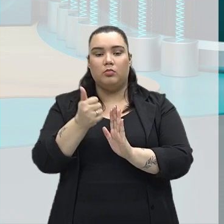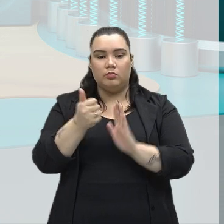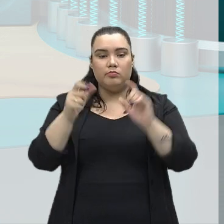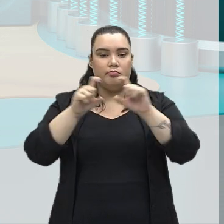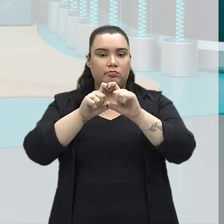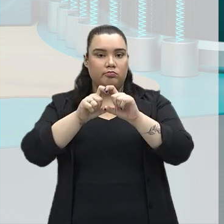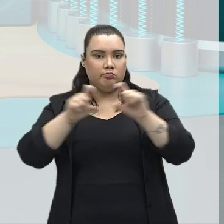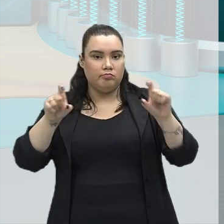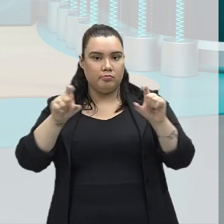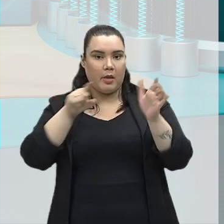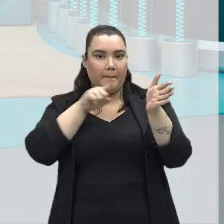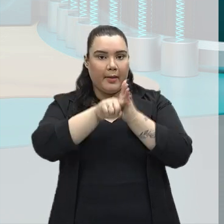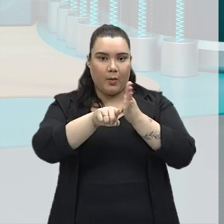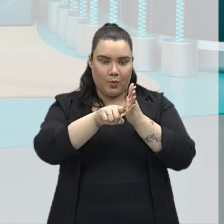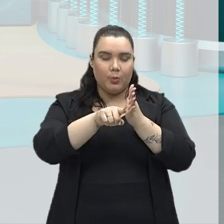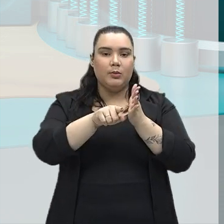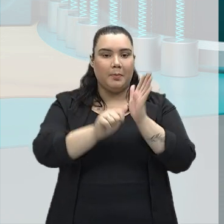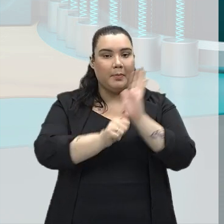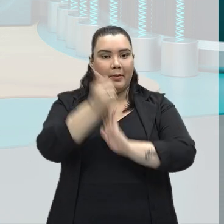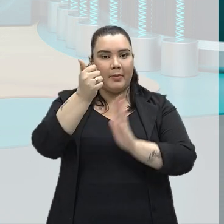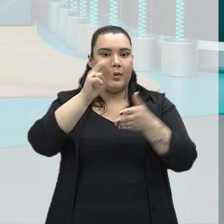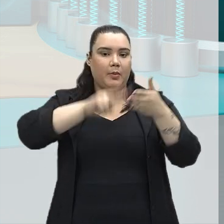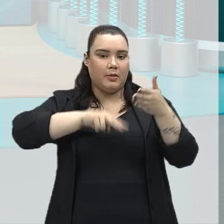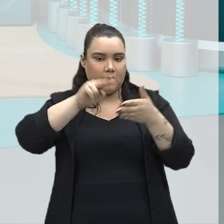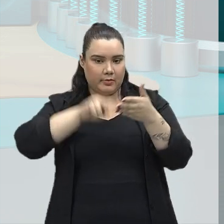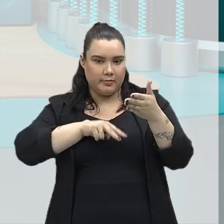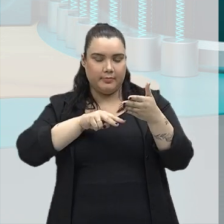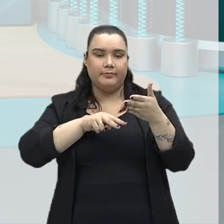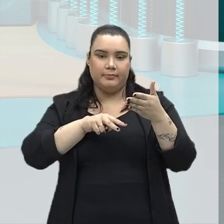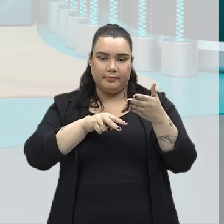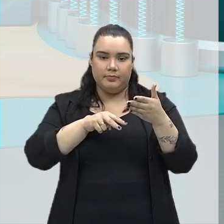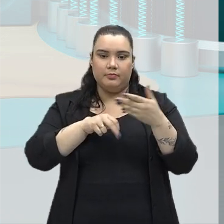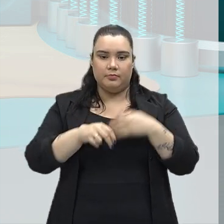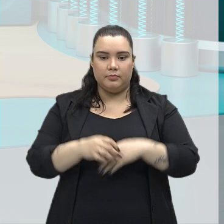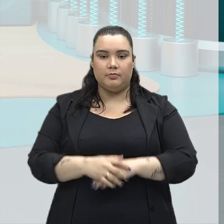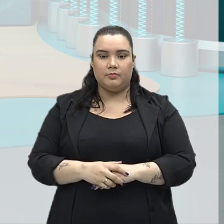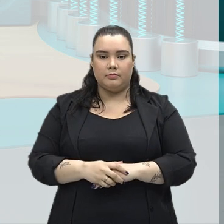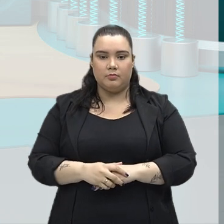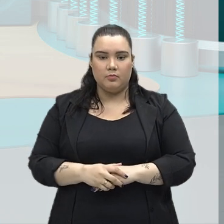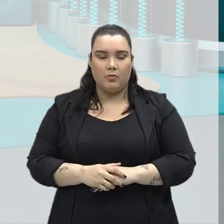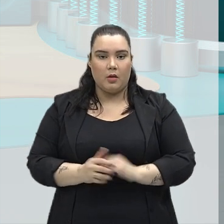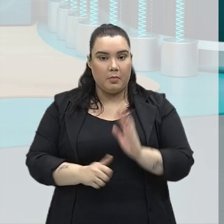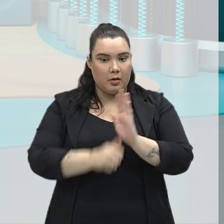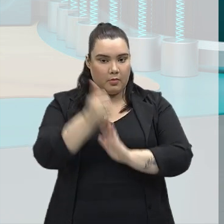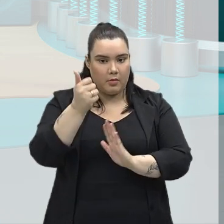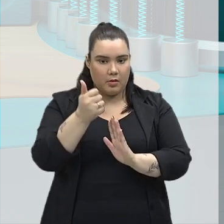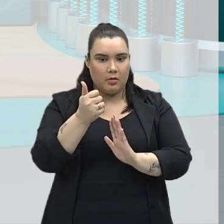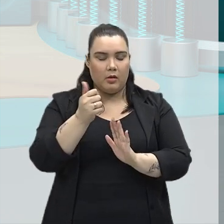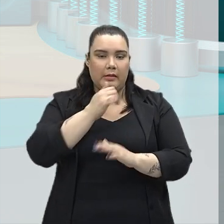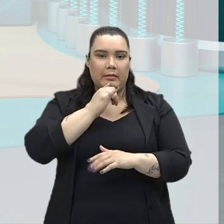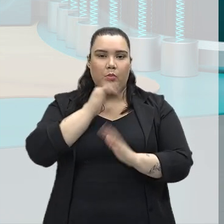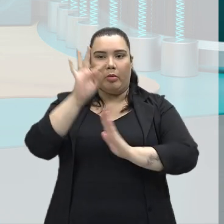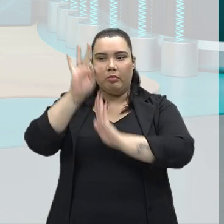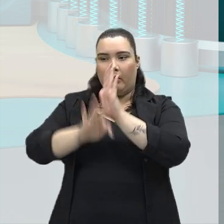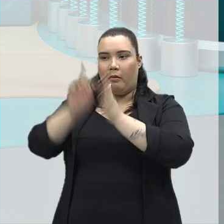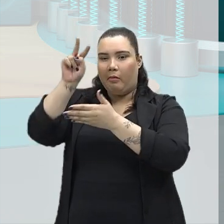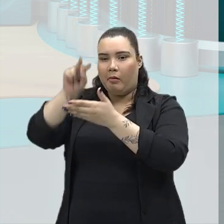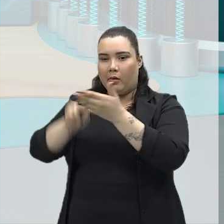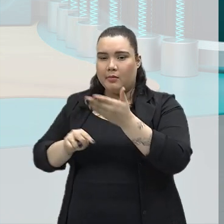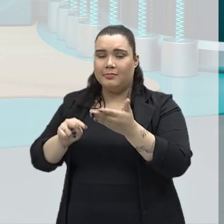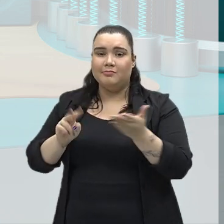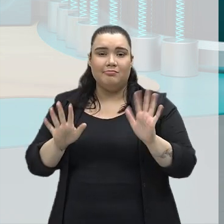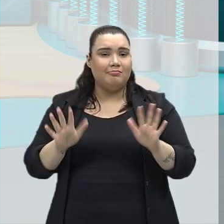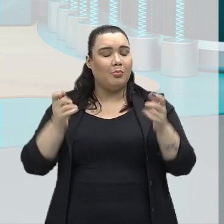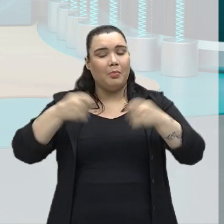né? A questão, primeiro vocês vão lá para a questão, vocês não vão ler o texto, porque não adianta